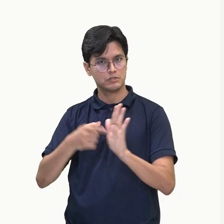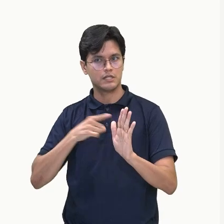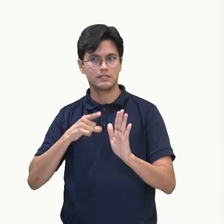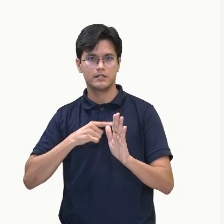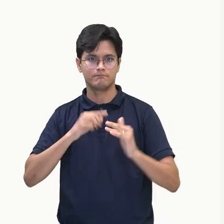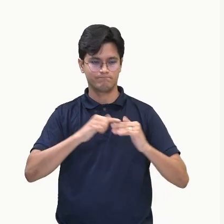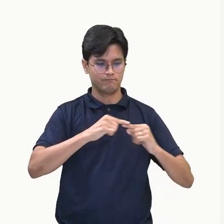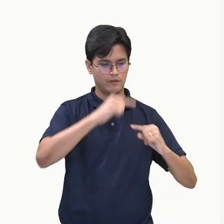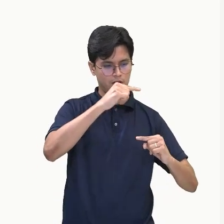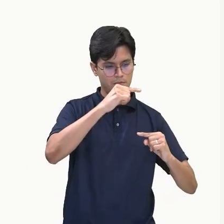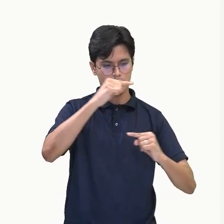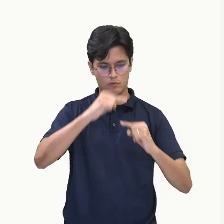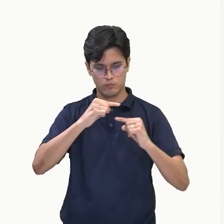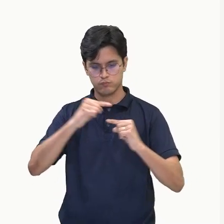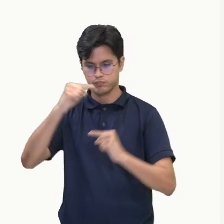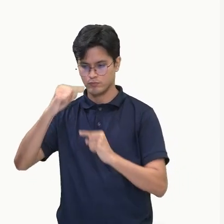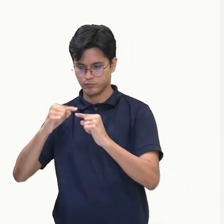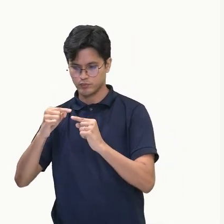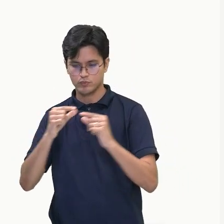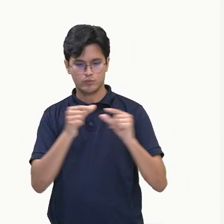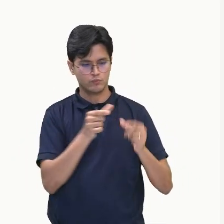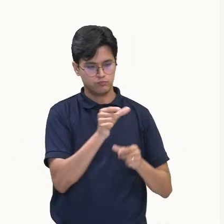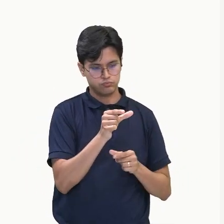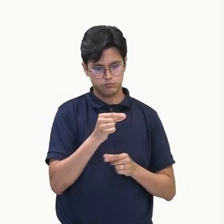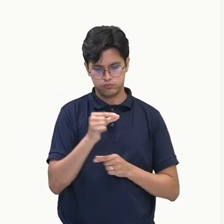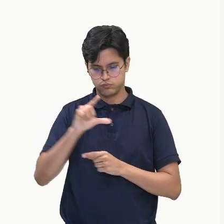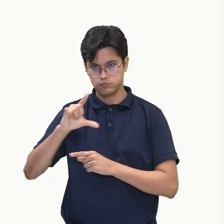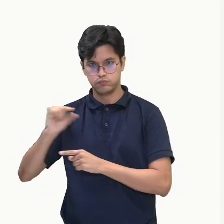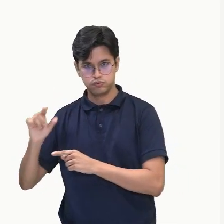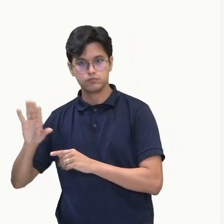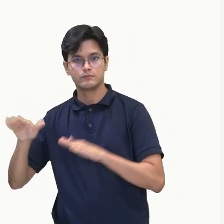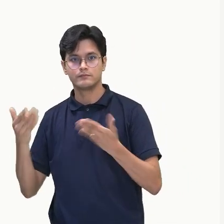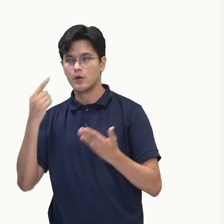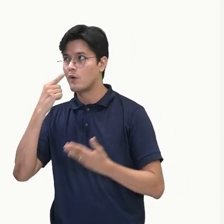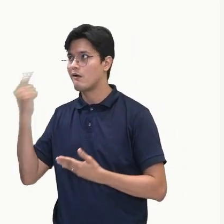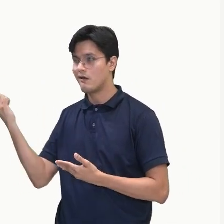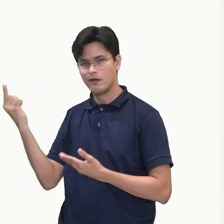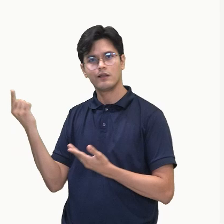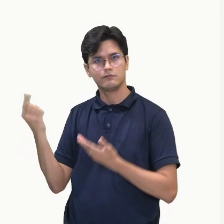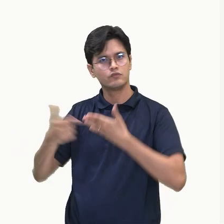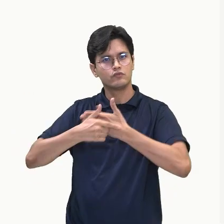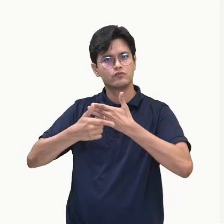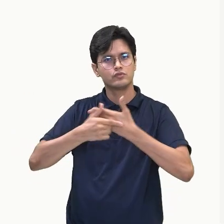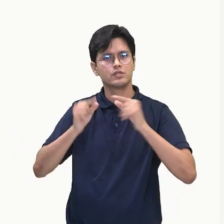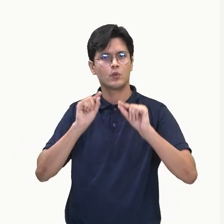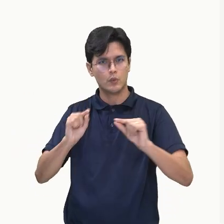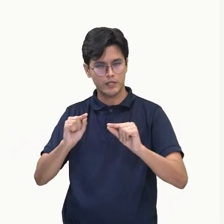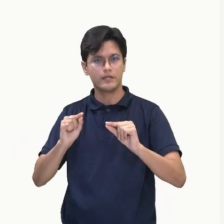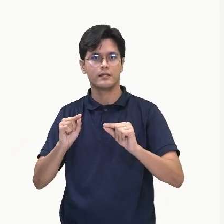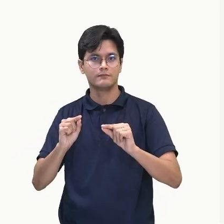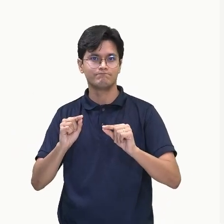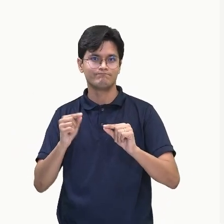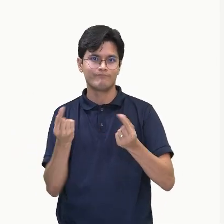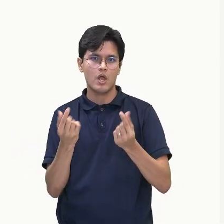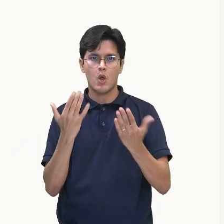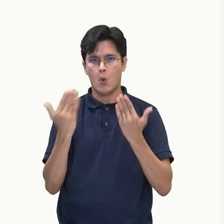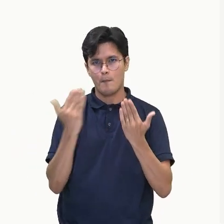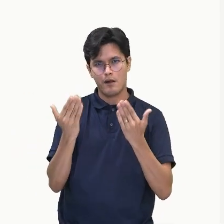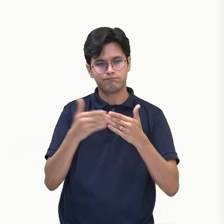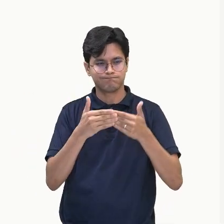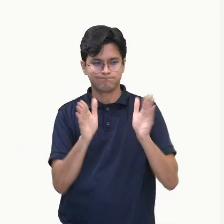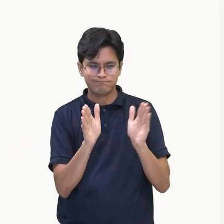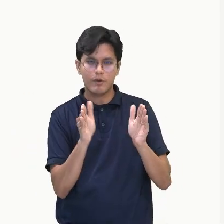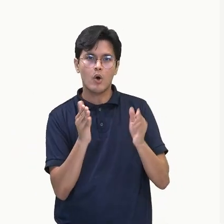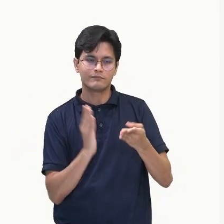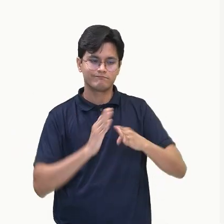diferentes. Essas proteínas elas vão funcionar como verdadeiros canais de entrada e saída dessas substâncias